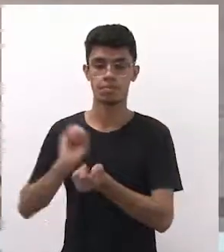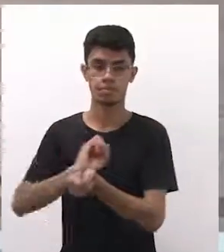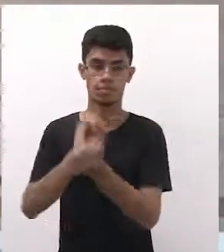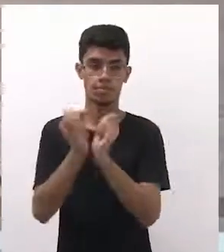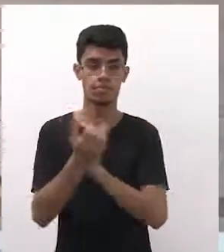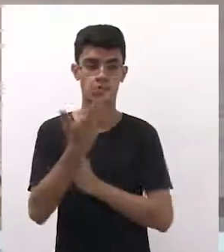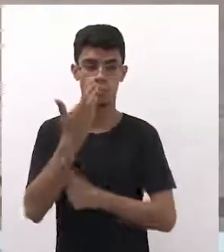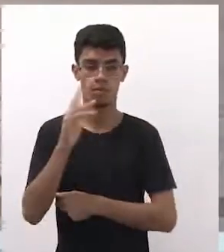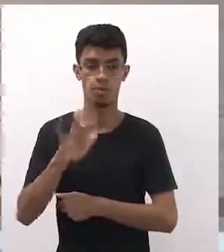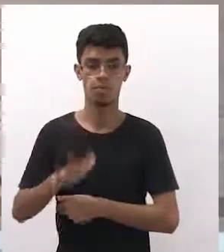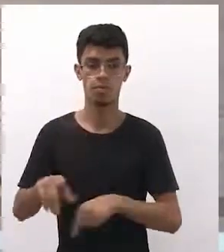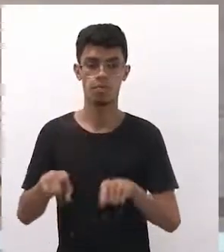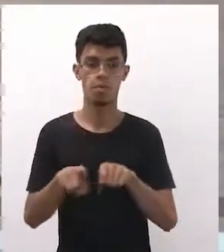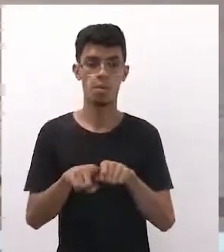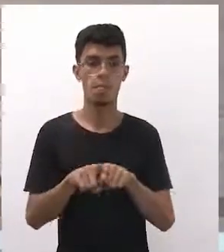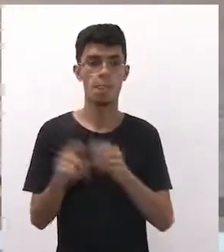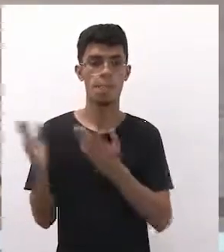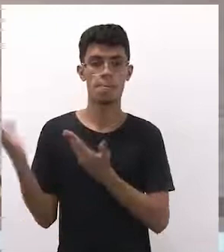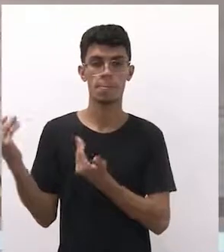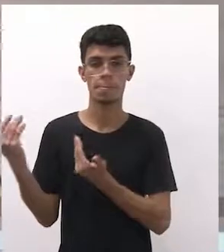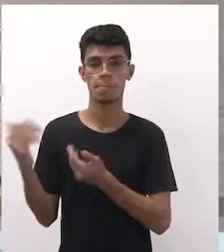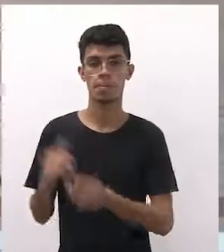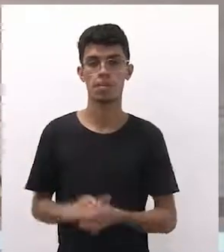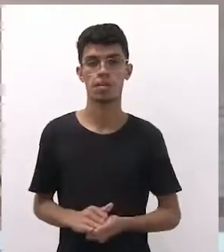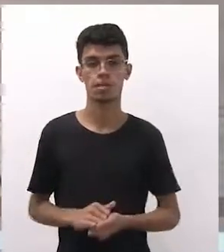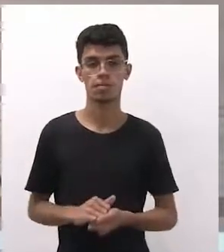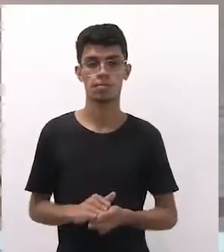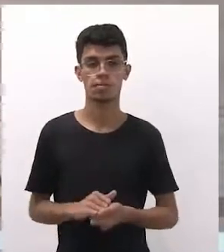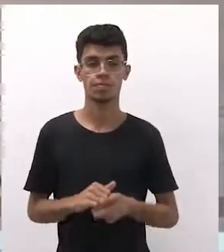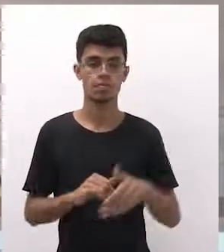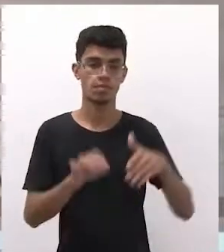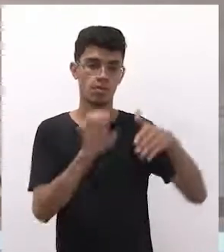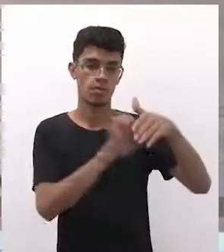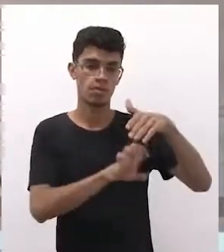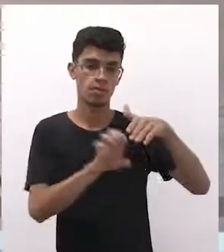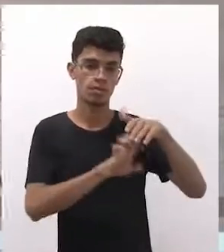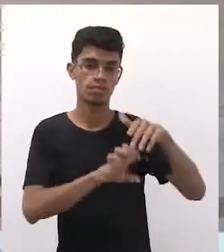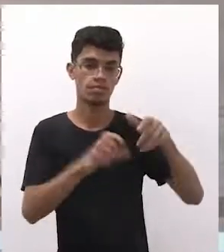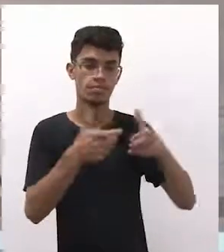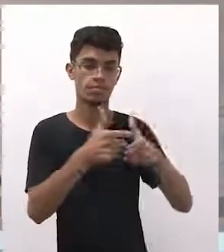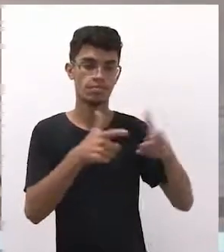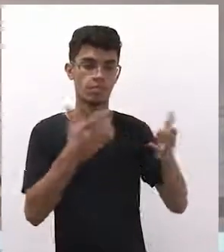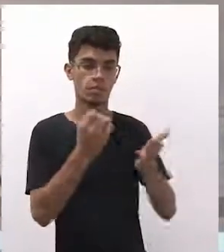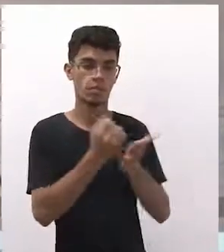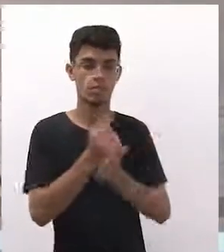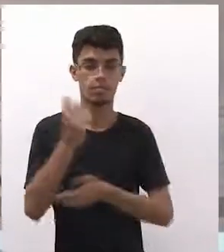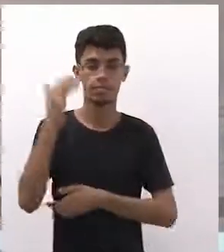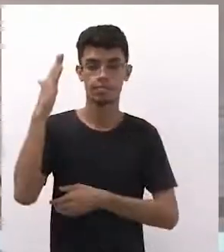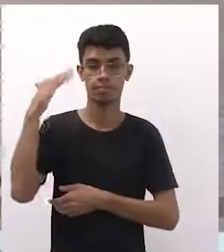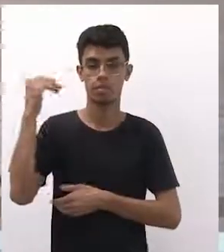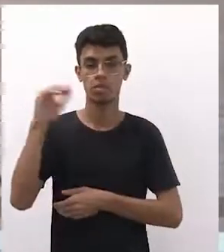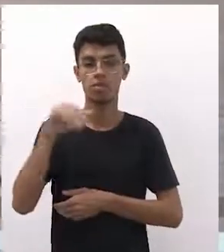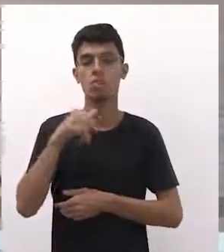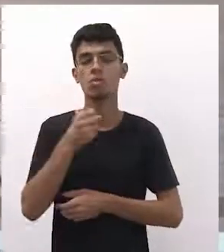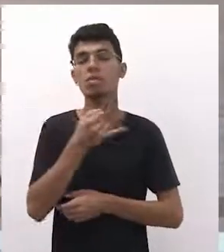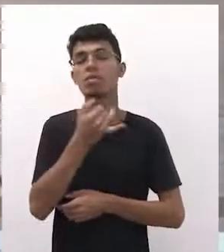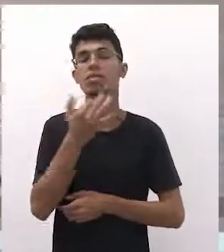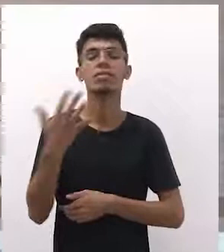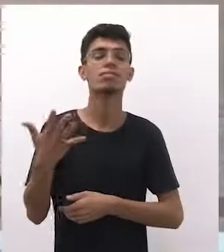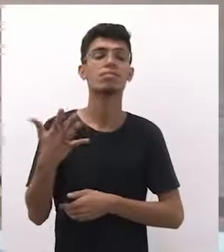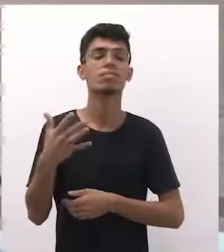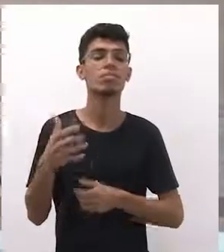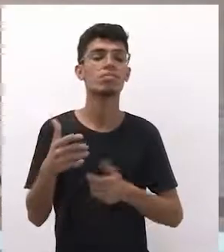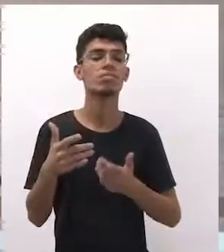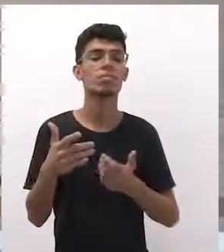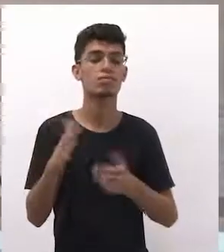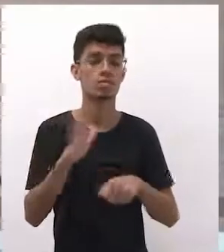crianças e adolescentes. É isso, as empresas, as grandes marcas, quantas já foram flagradas, né, nessa